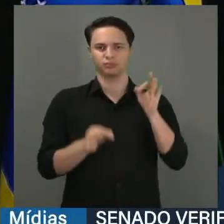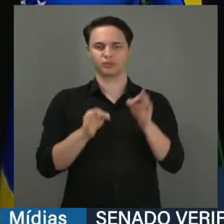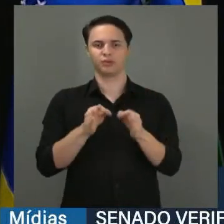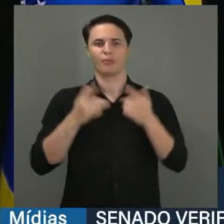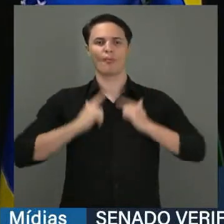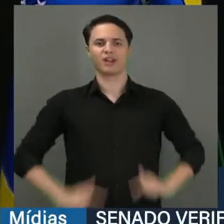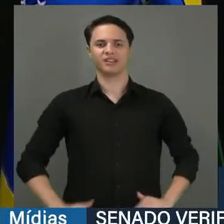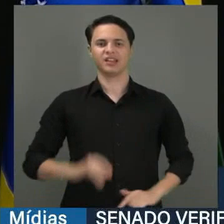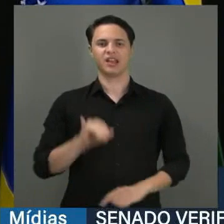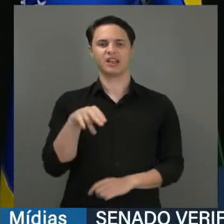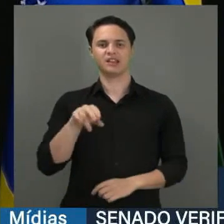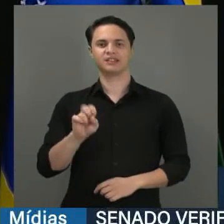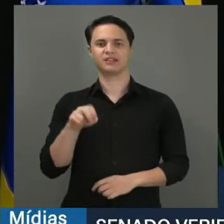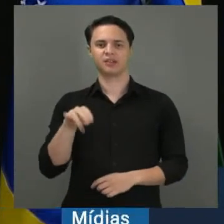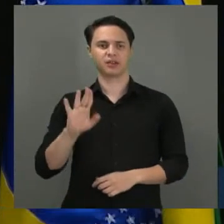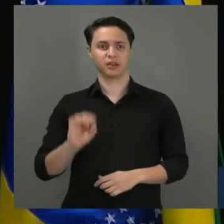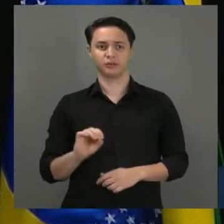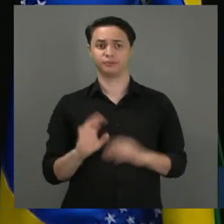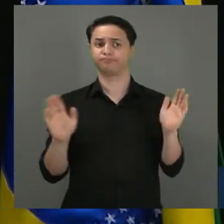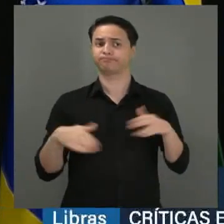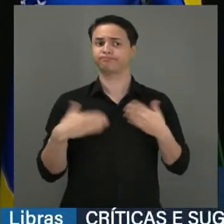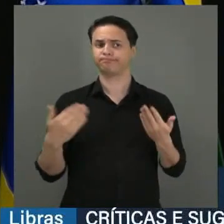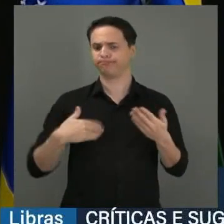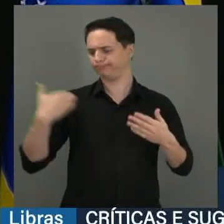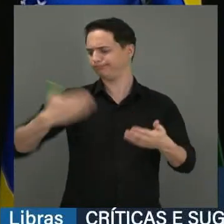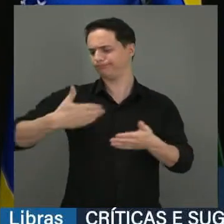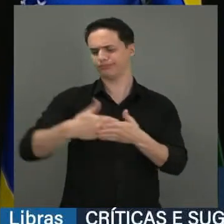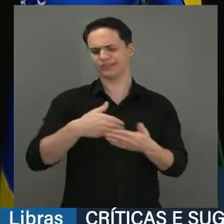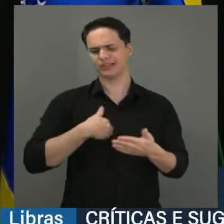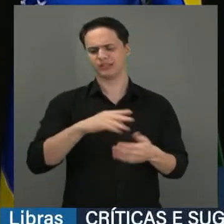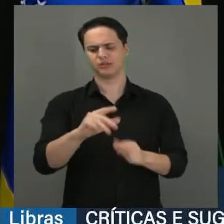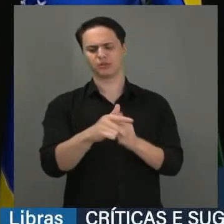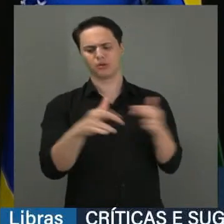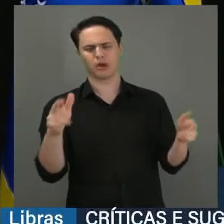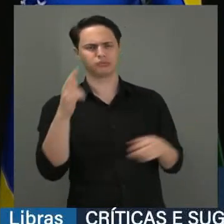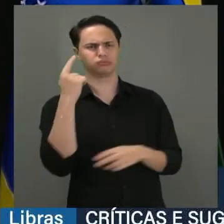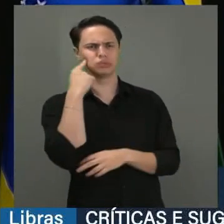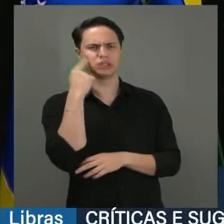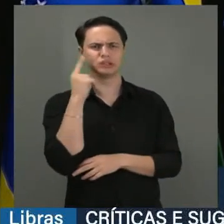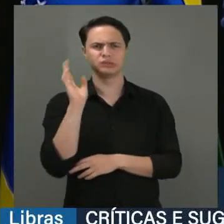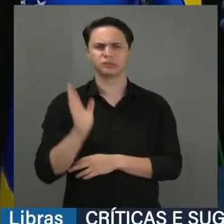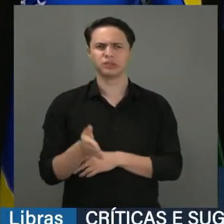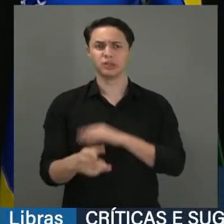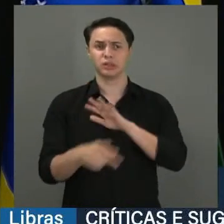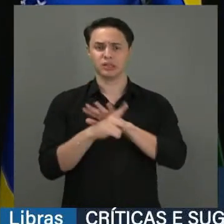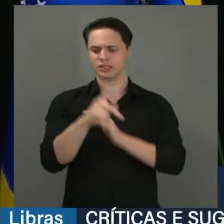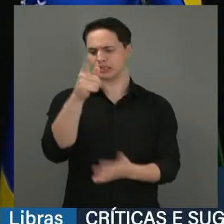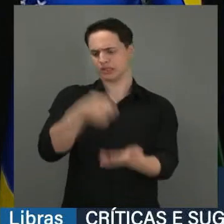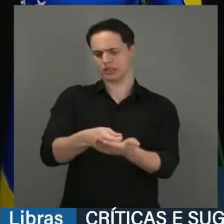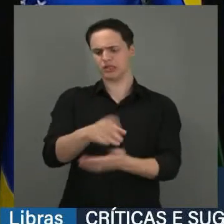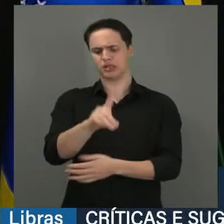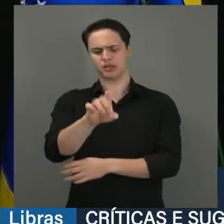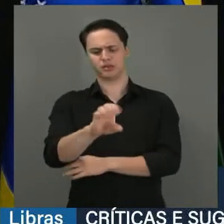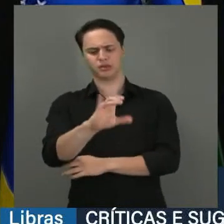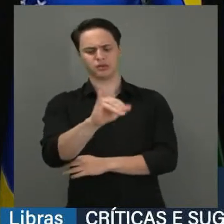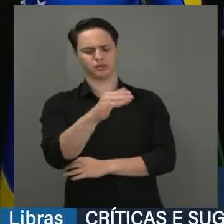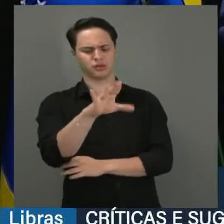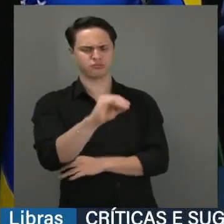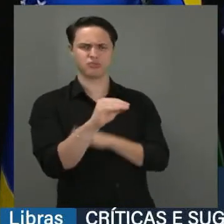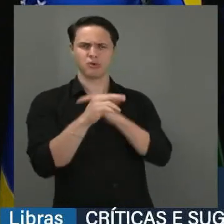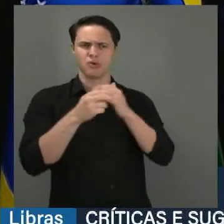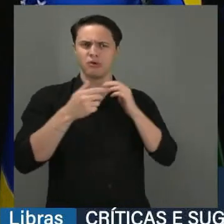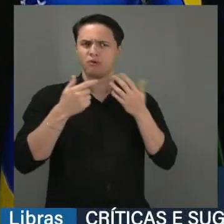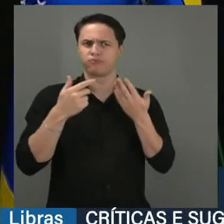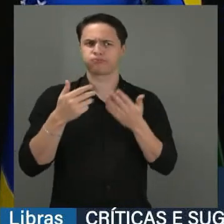isento e justo. Uma sucessão de arbitrárias decisões